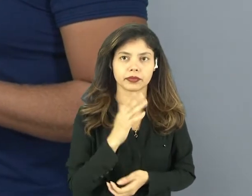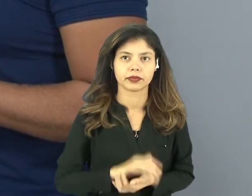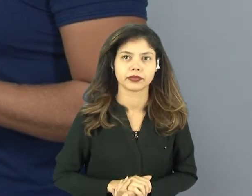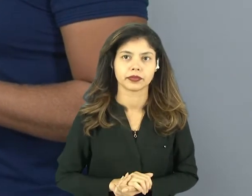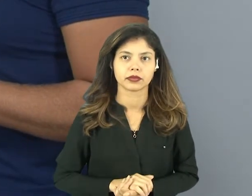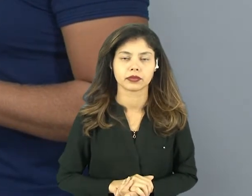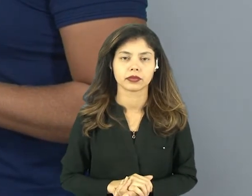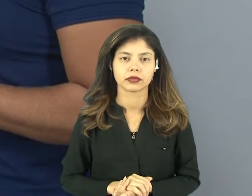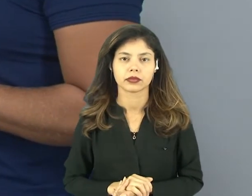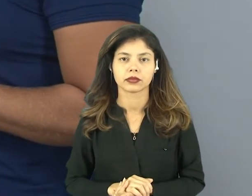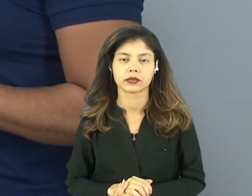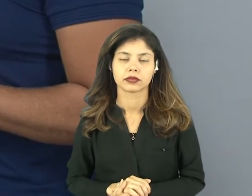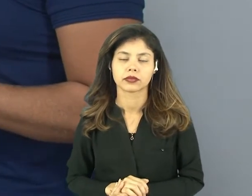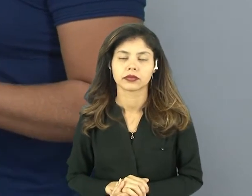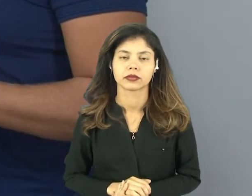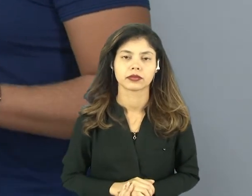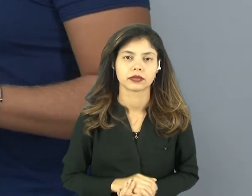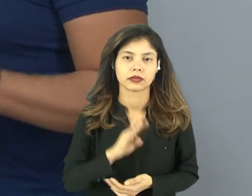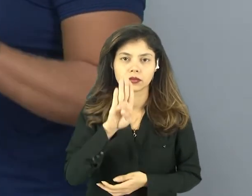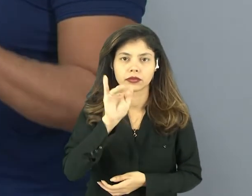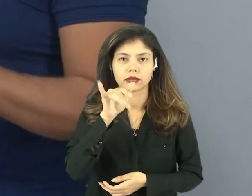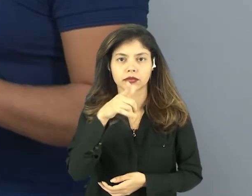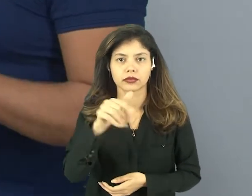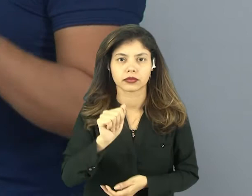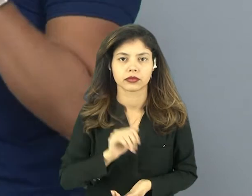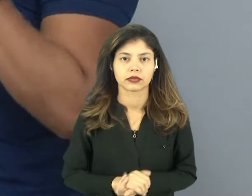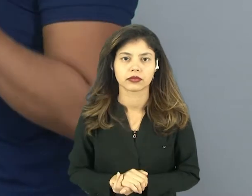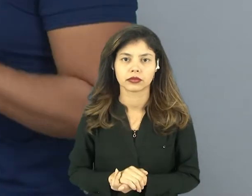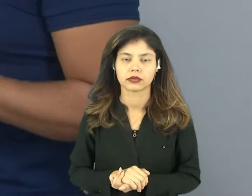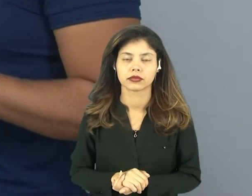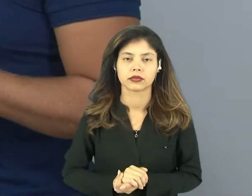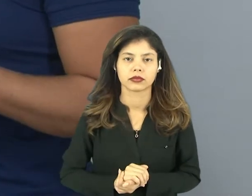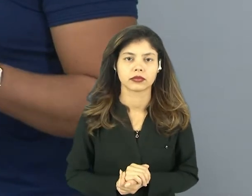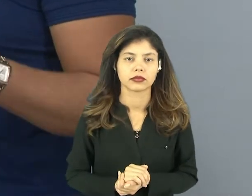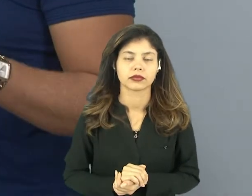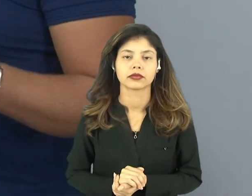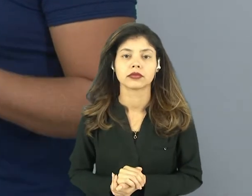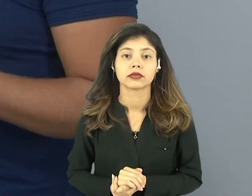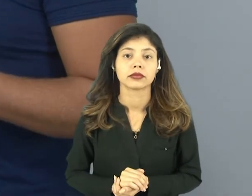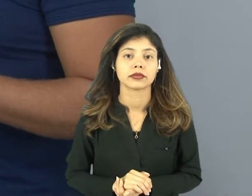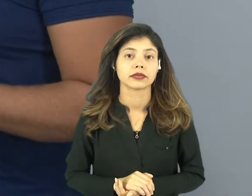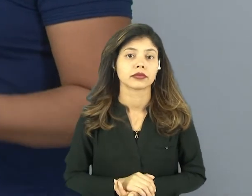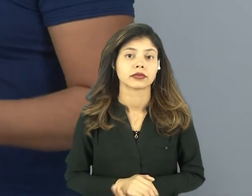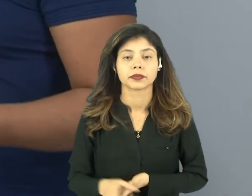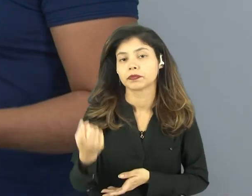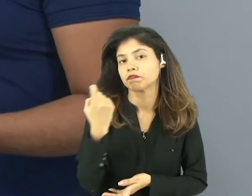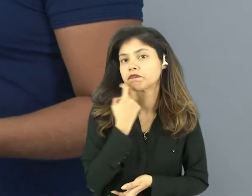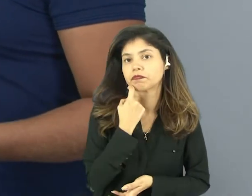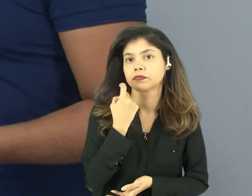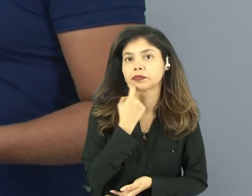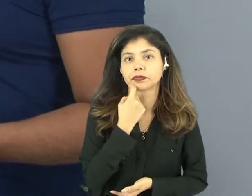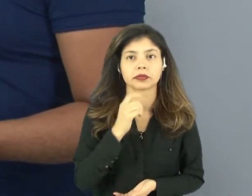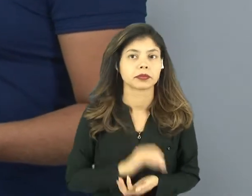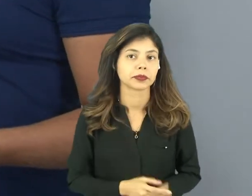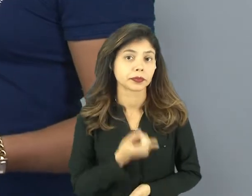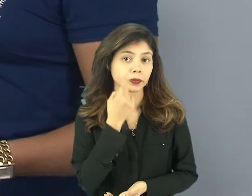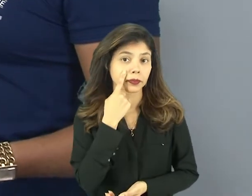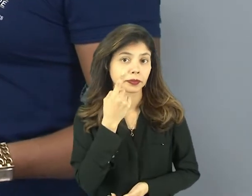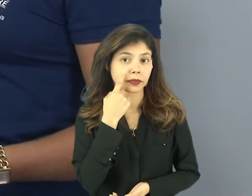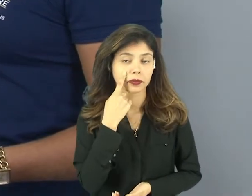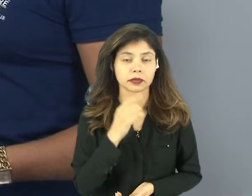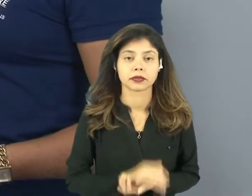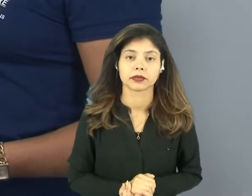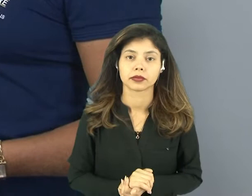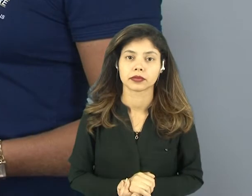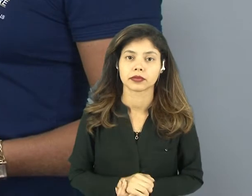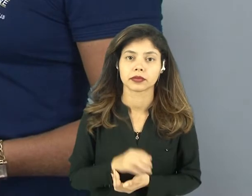baixa. Então, baixa e alta, tá bom? Mínima e máxima. Na sexta-feira, observem a